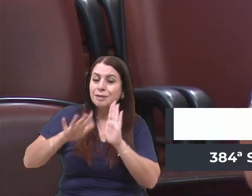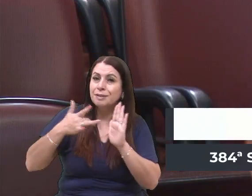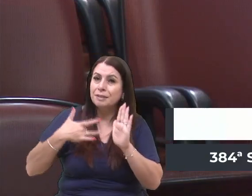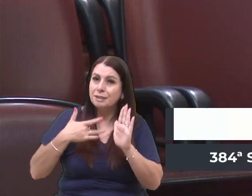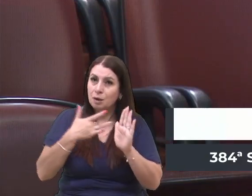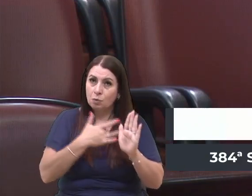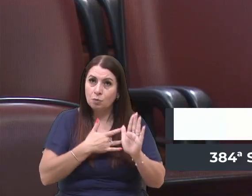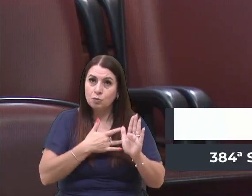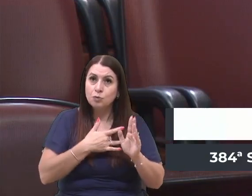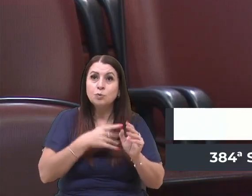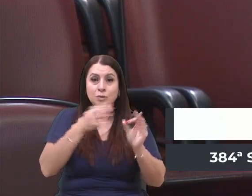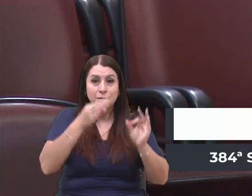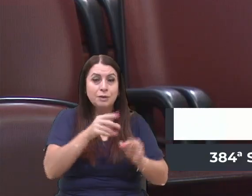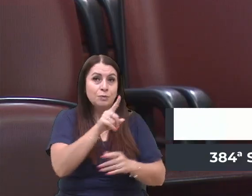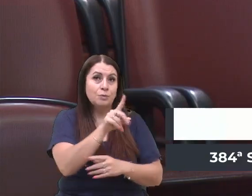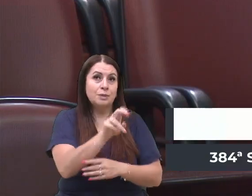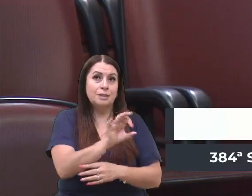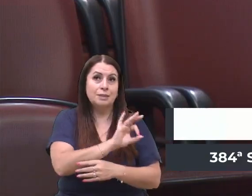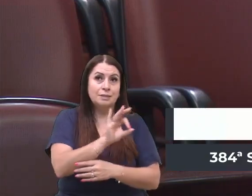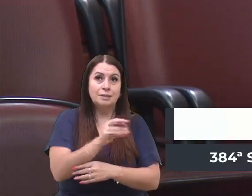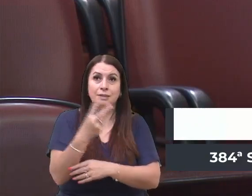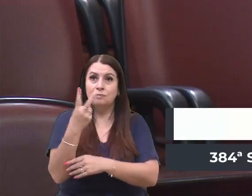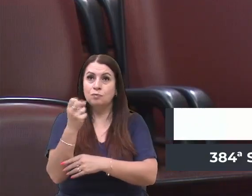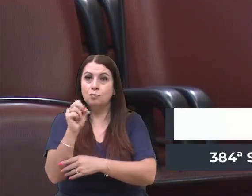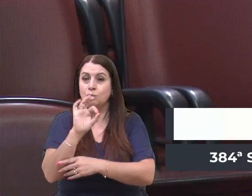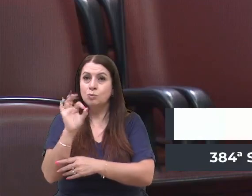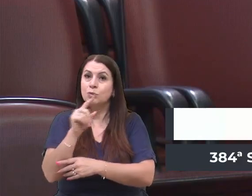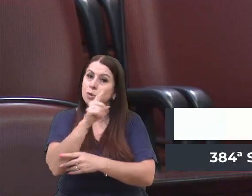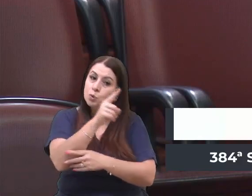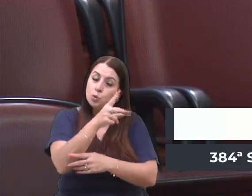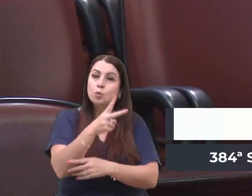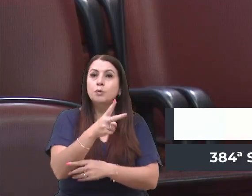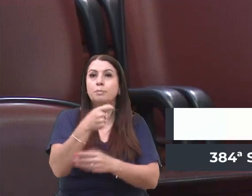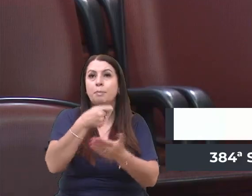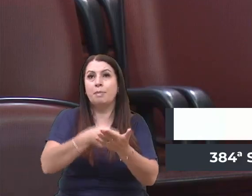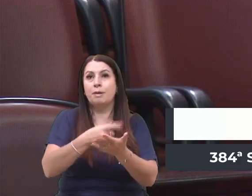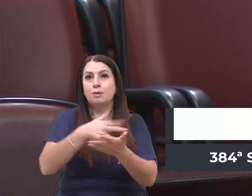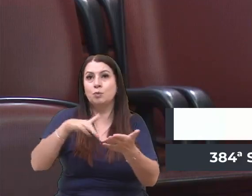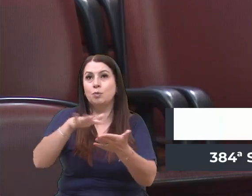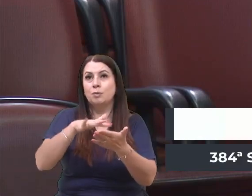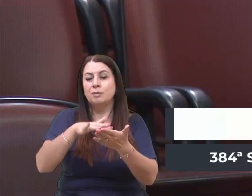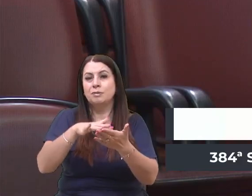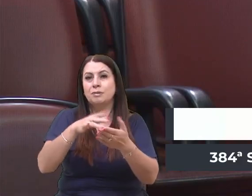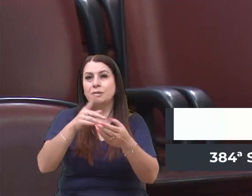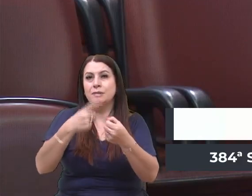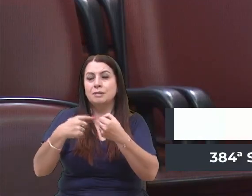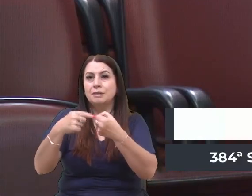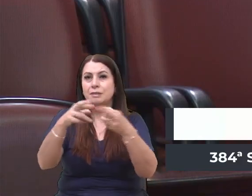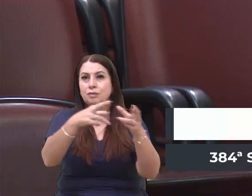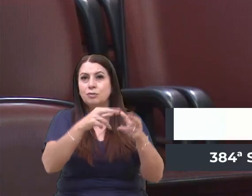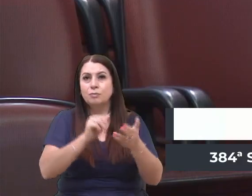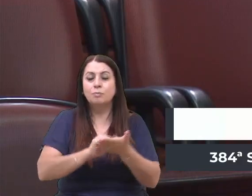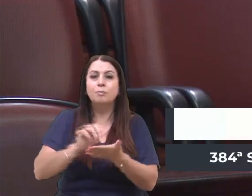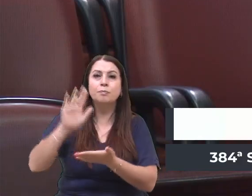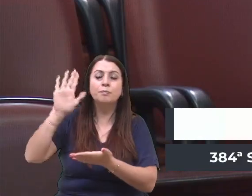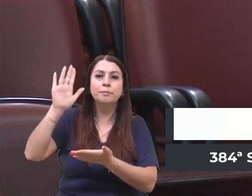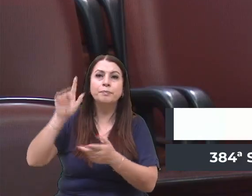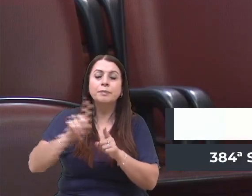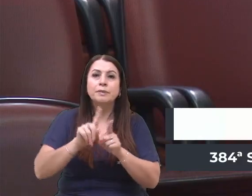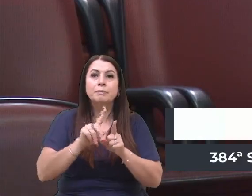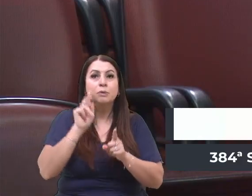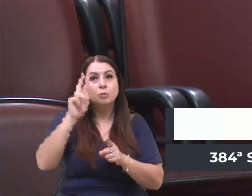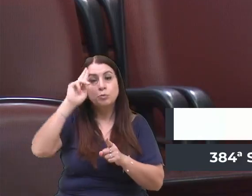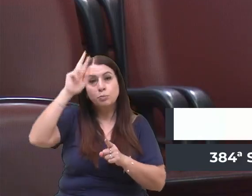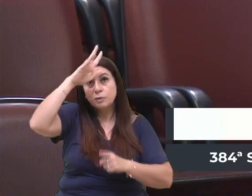gastar 15%. E desses 28%, 12% é para custear município da região. Pequena parte. Quando o prefeito